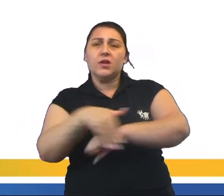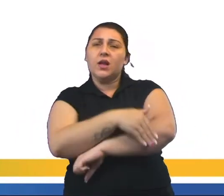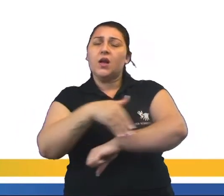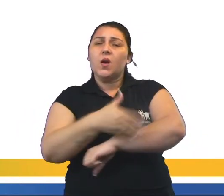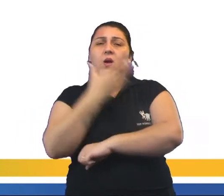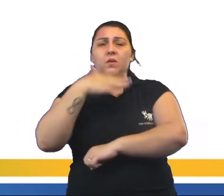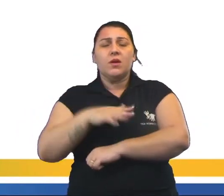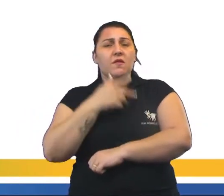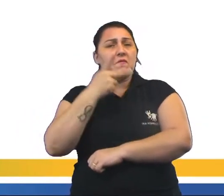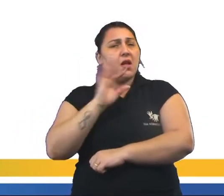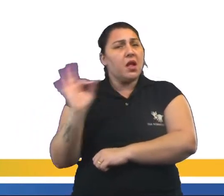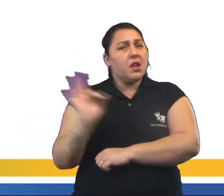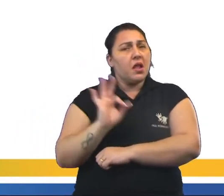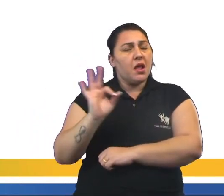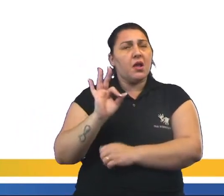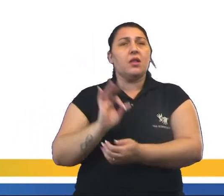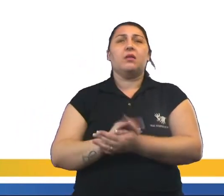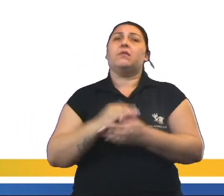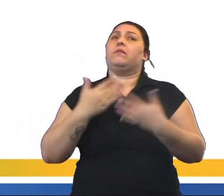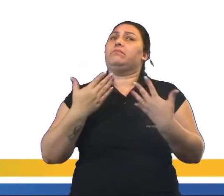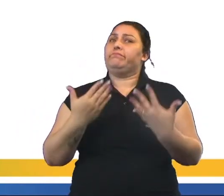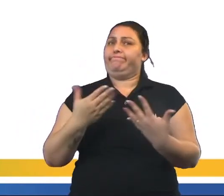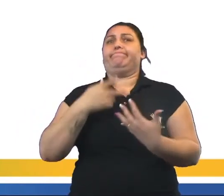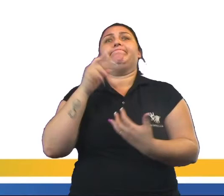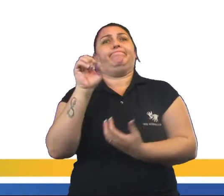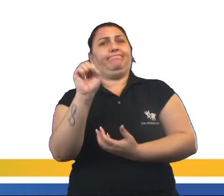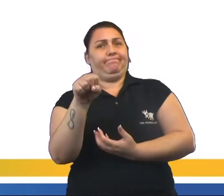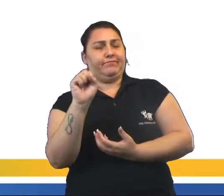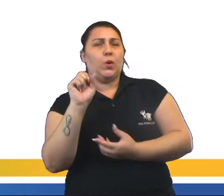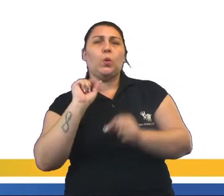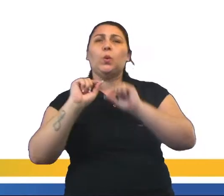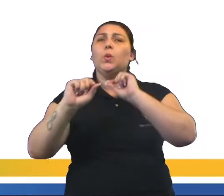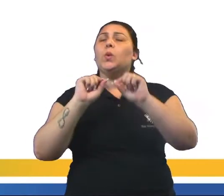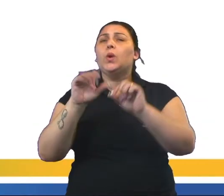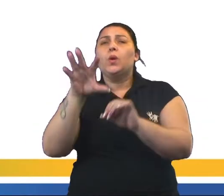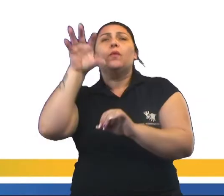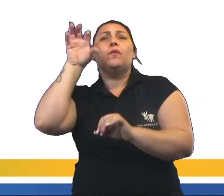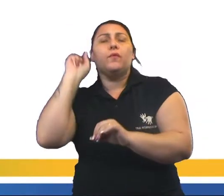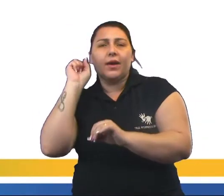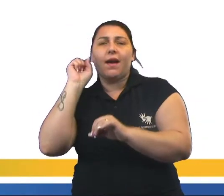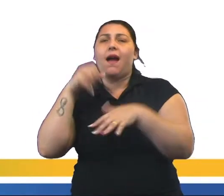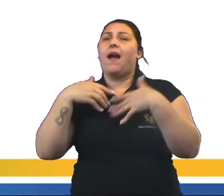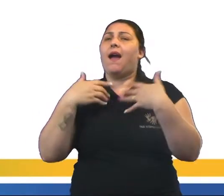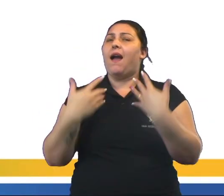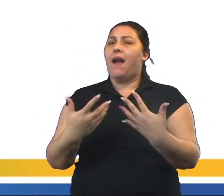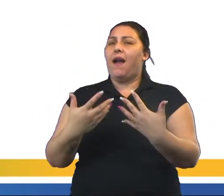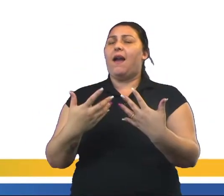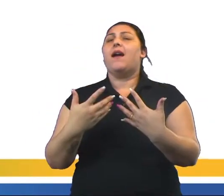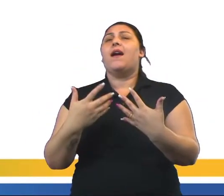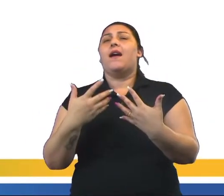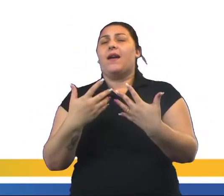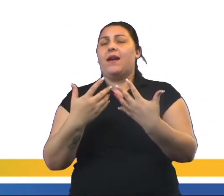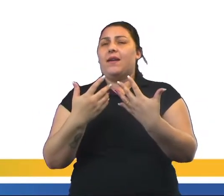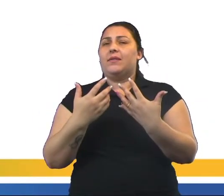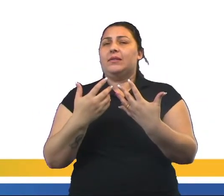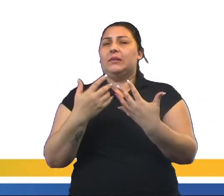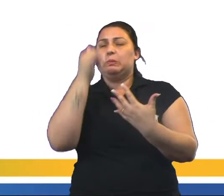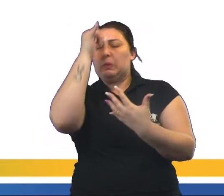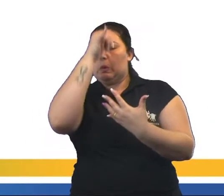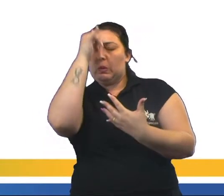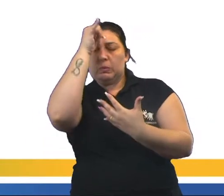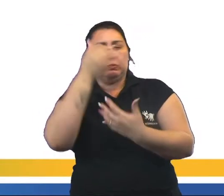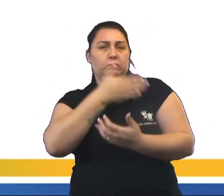os moleques e ninguém falava nada? Falava. O que é que você ouvia? Bastante comentários